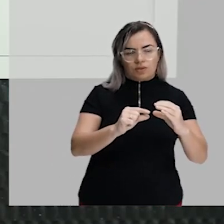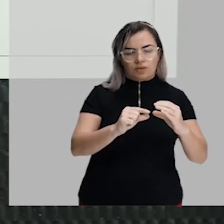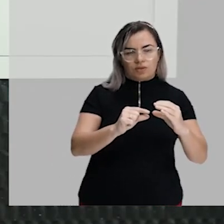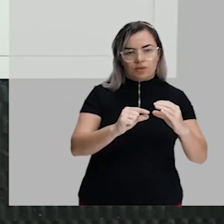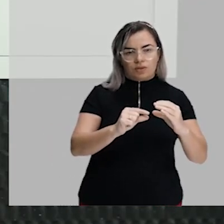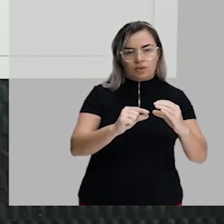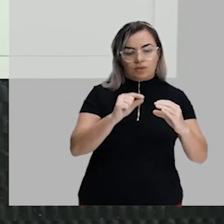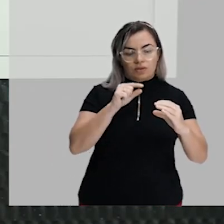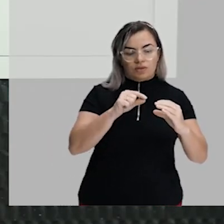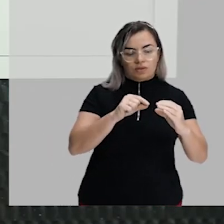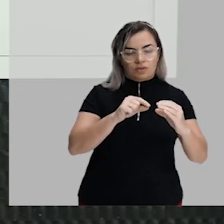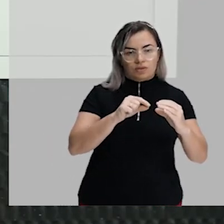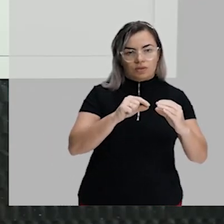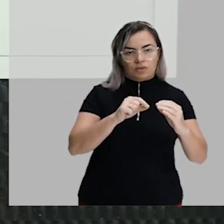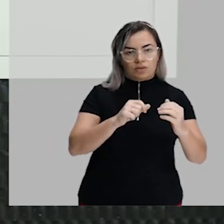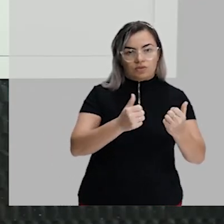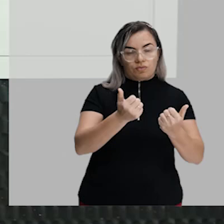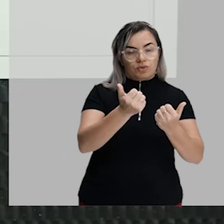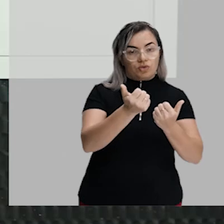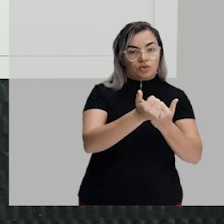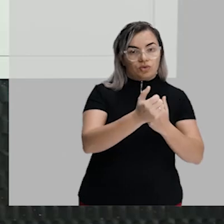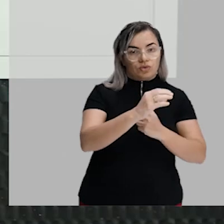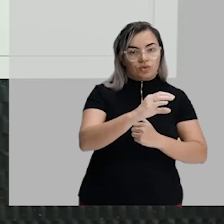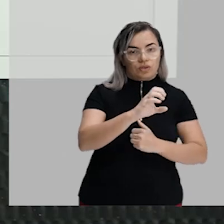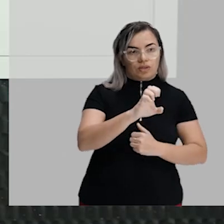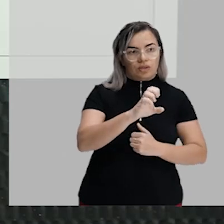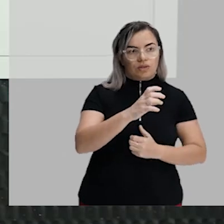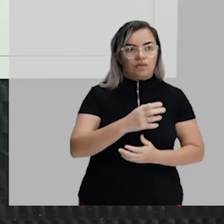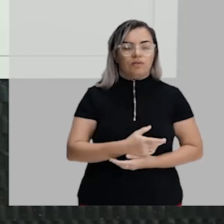calor específico, quer dizer, é de